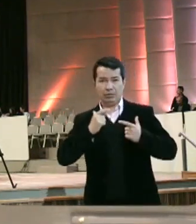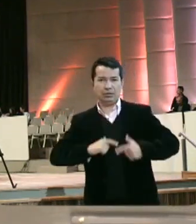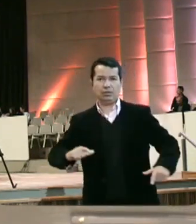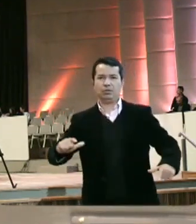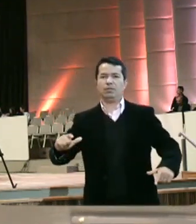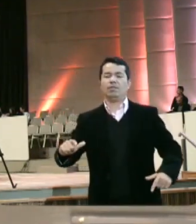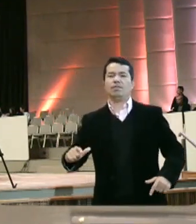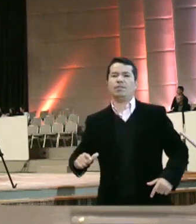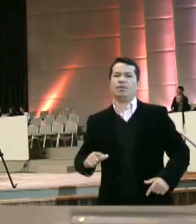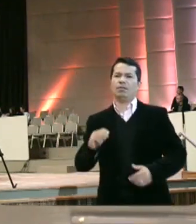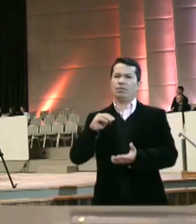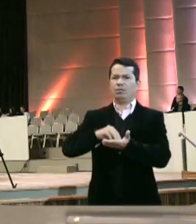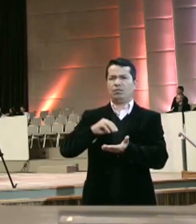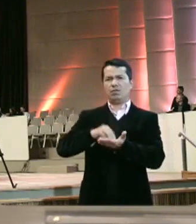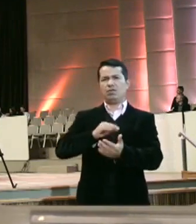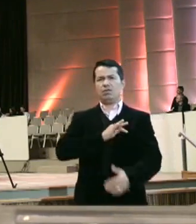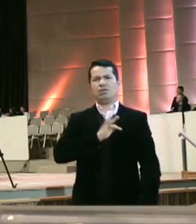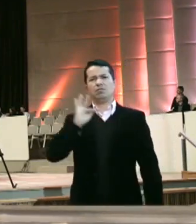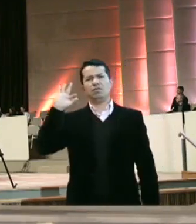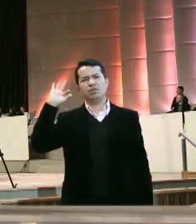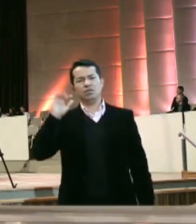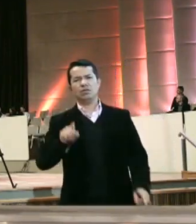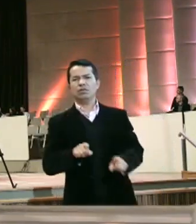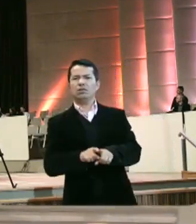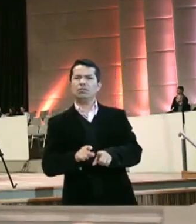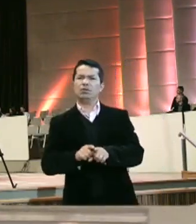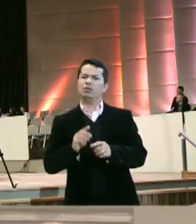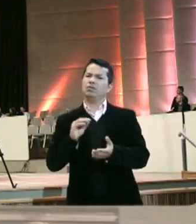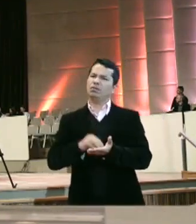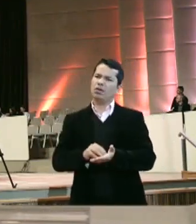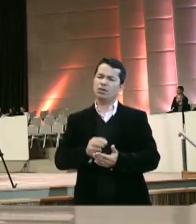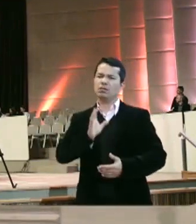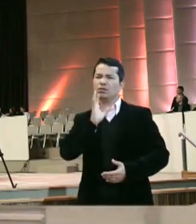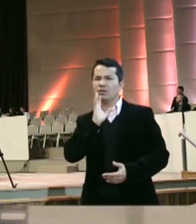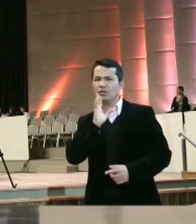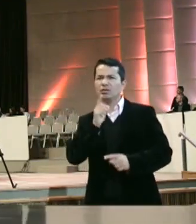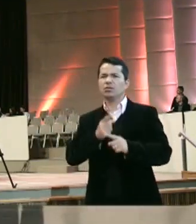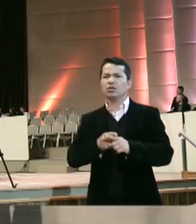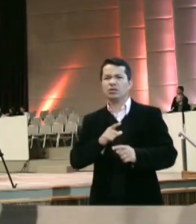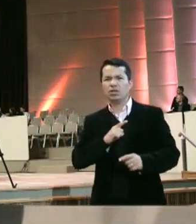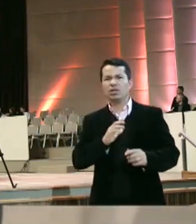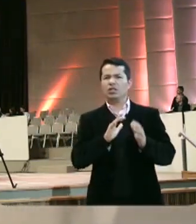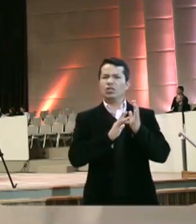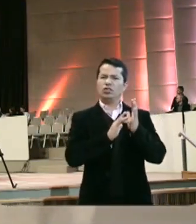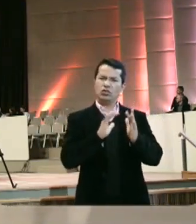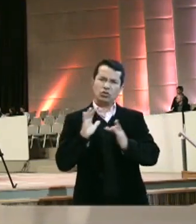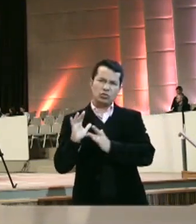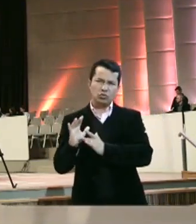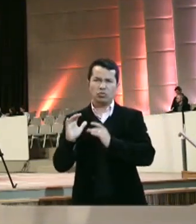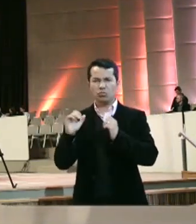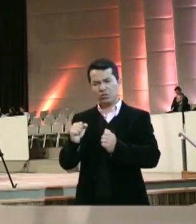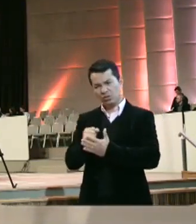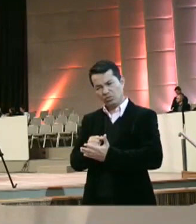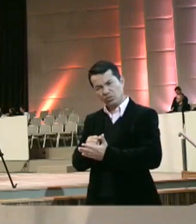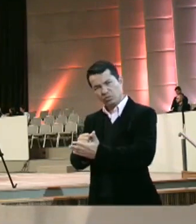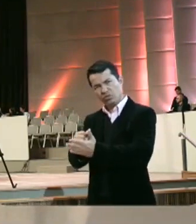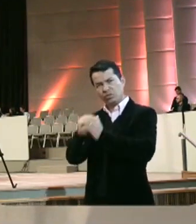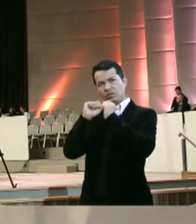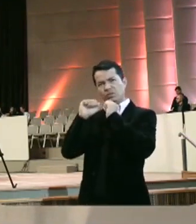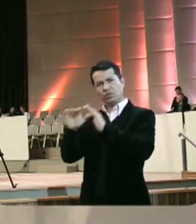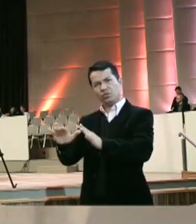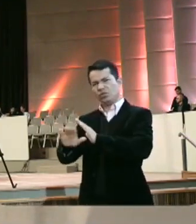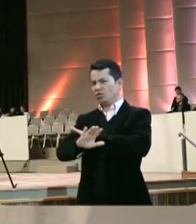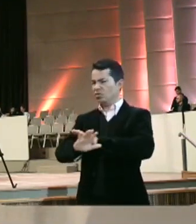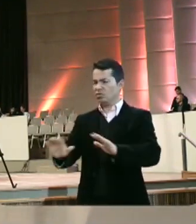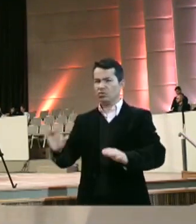precisavam de cura. E que só o evangelho, só Jesus, só o sangue que ele vai verter na cruz pode fazer diferença.